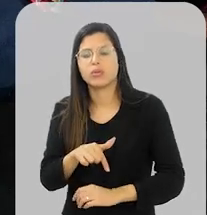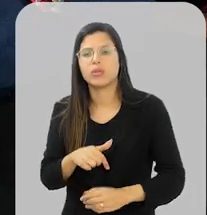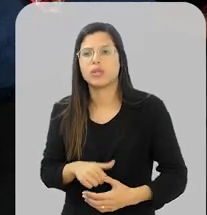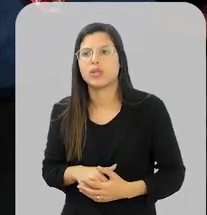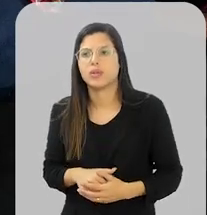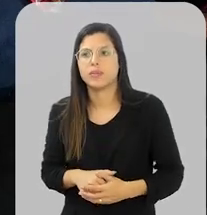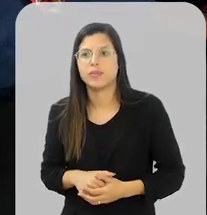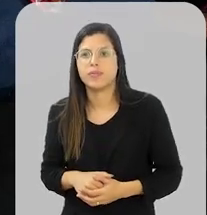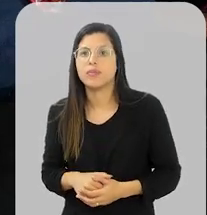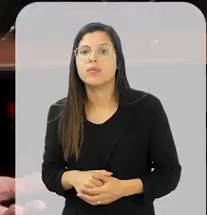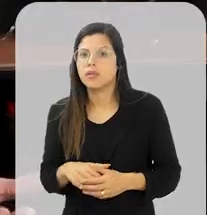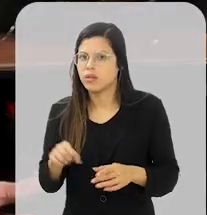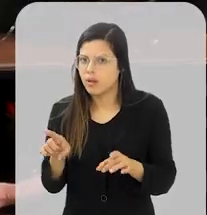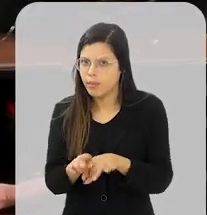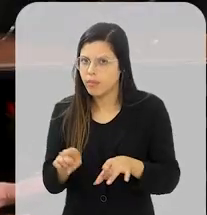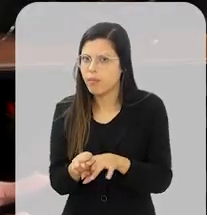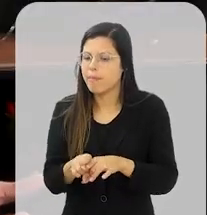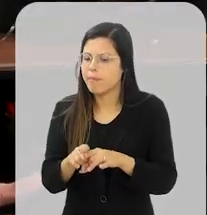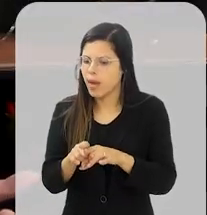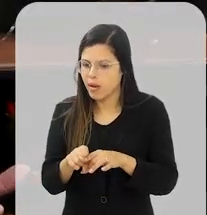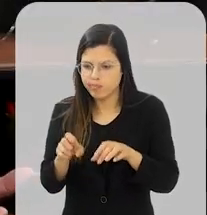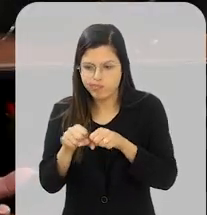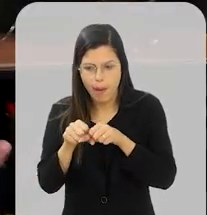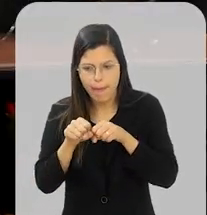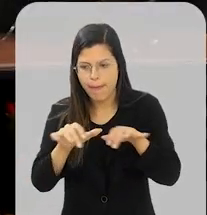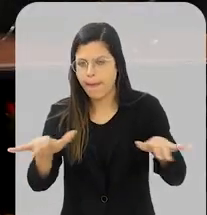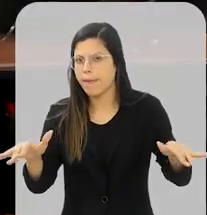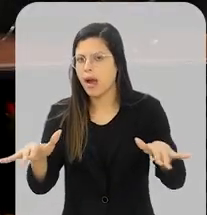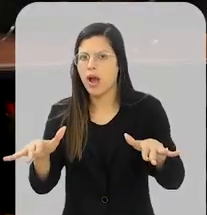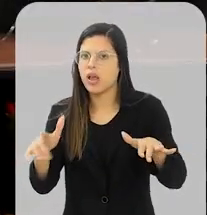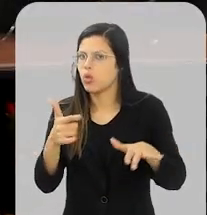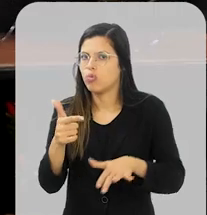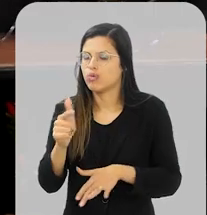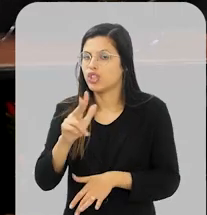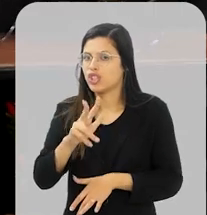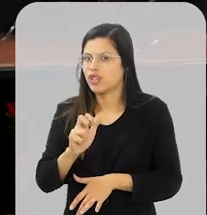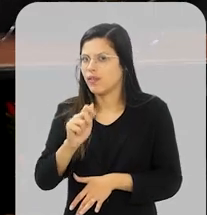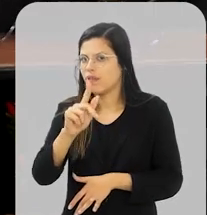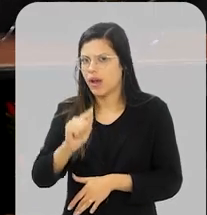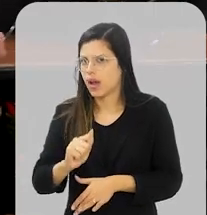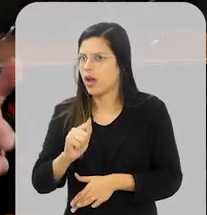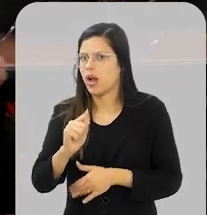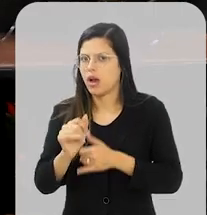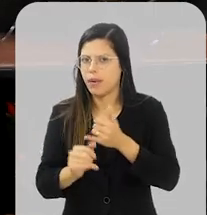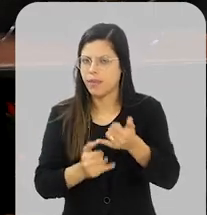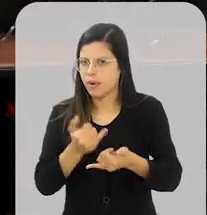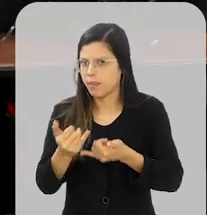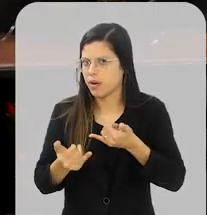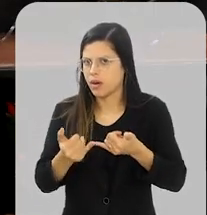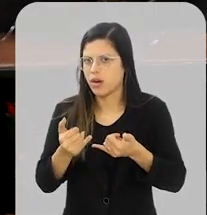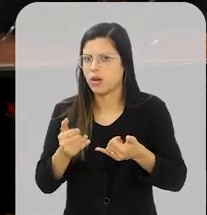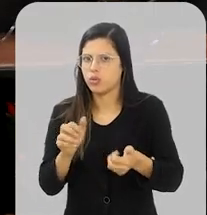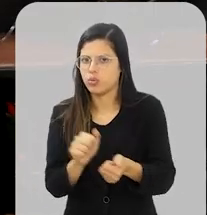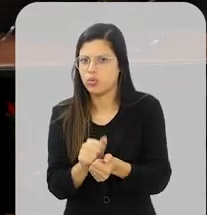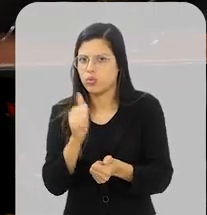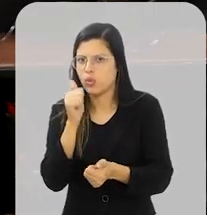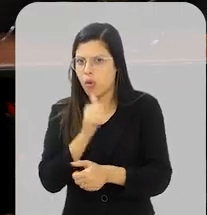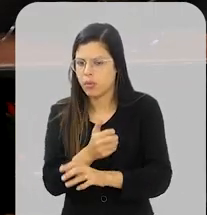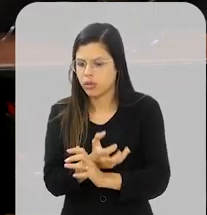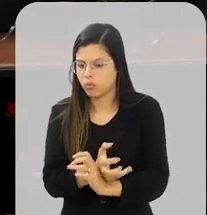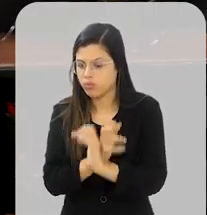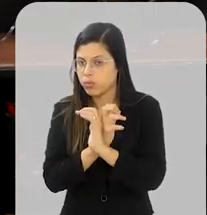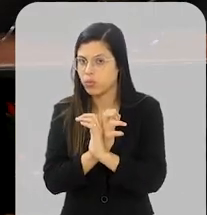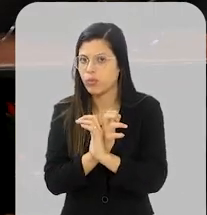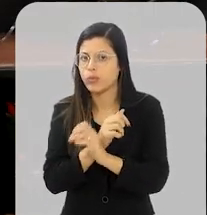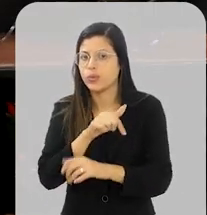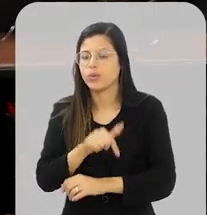foi um boom. Gente, não tinha vaga para jogar com a menina dos ossos.